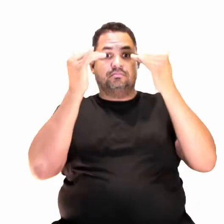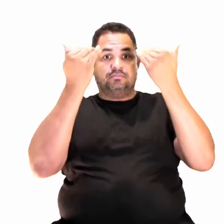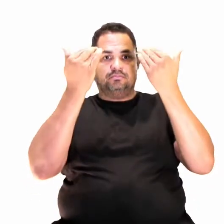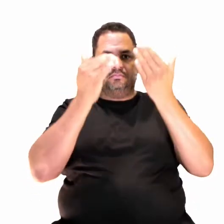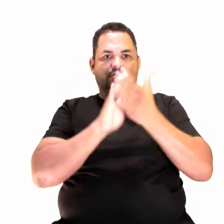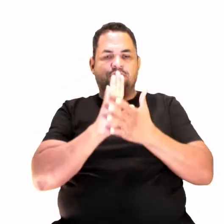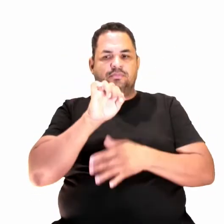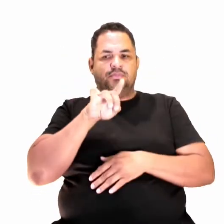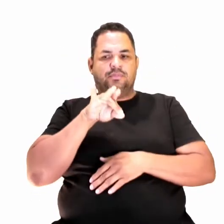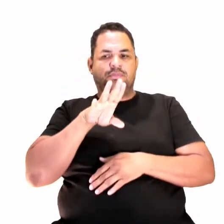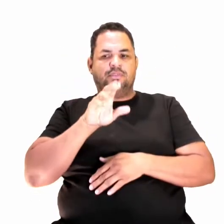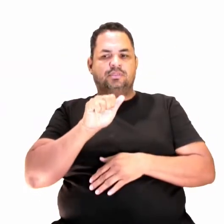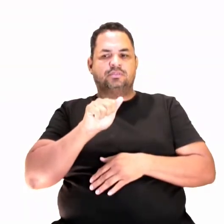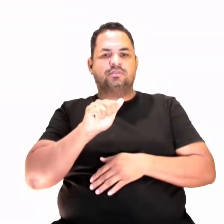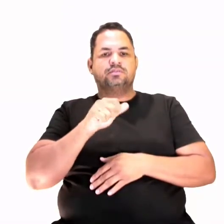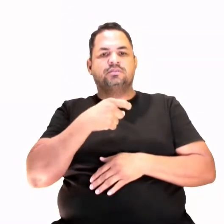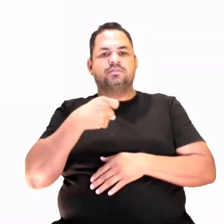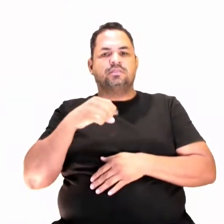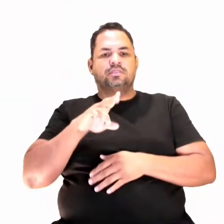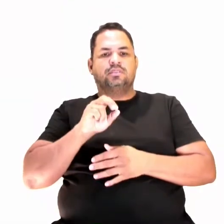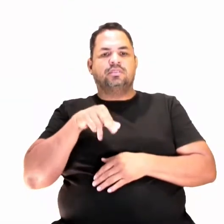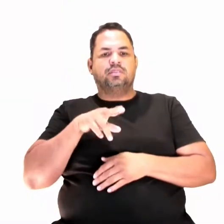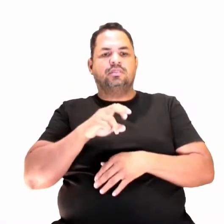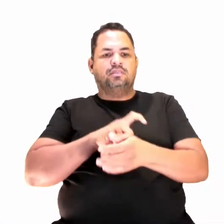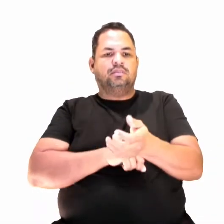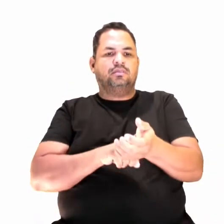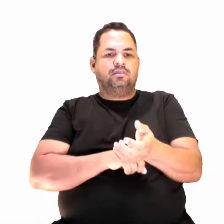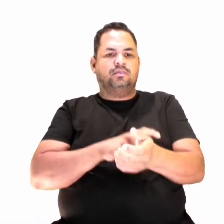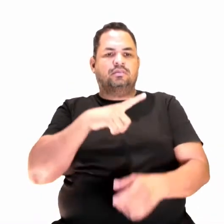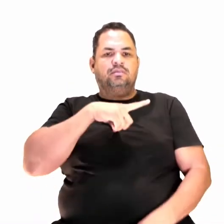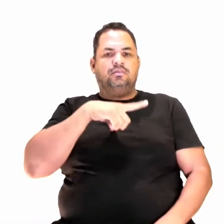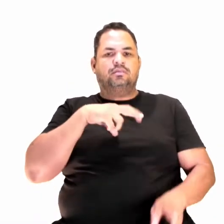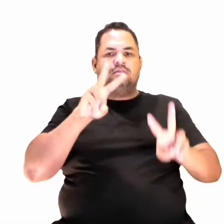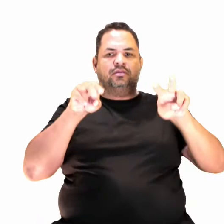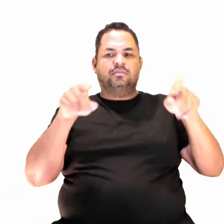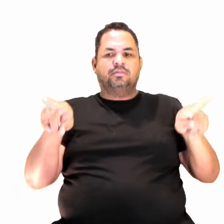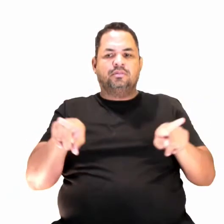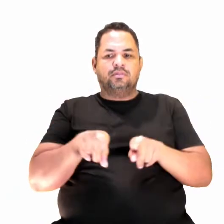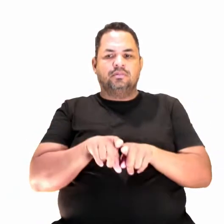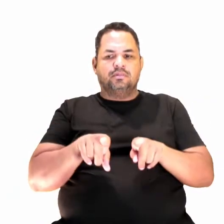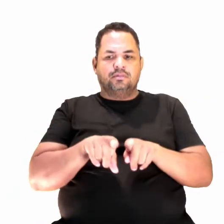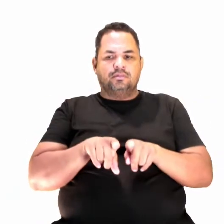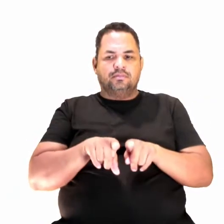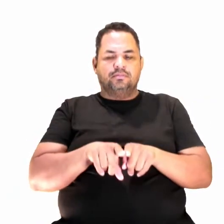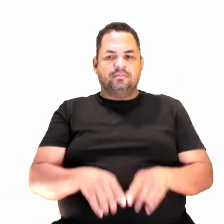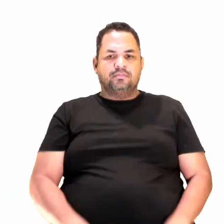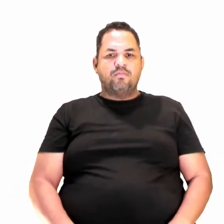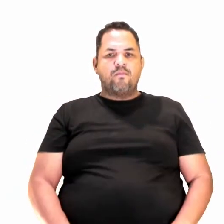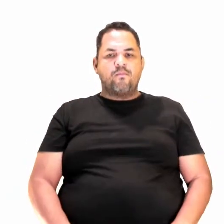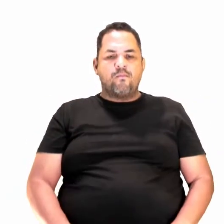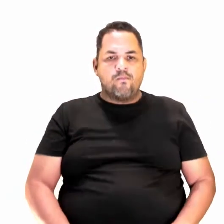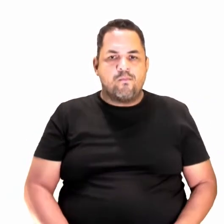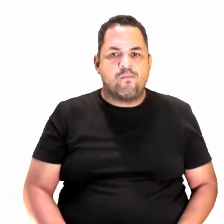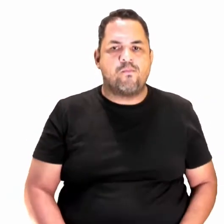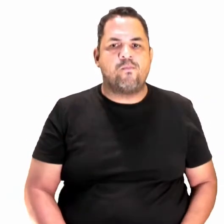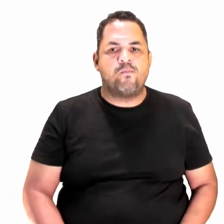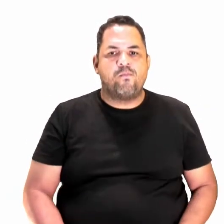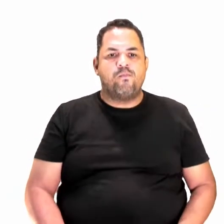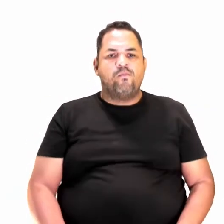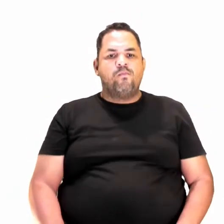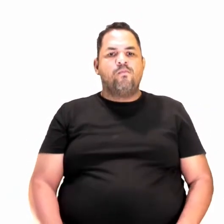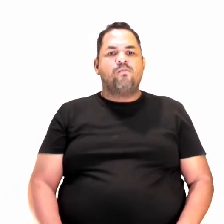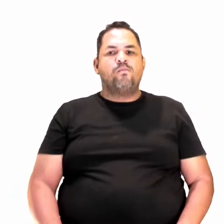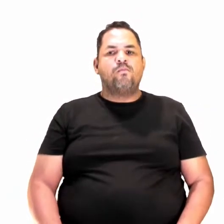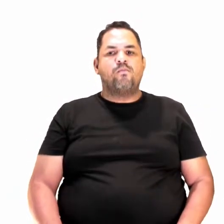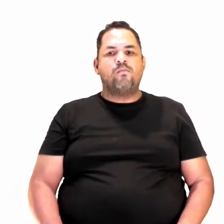da anorexia nervosa. E aqui já fala também no título. Então, o título não vai te entregar muita coisa nessa atividade. E